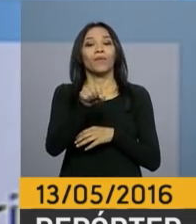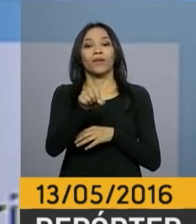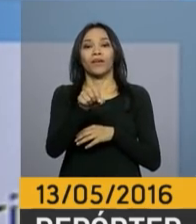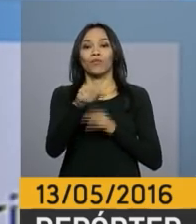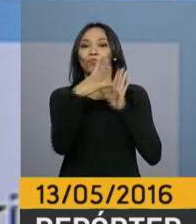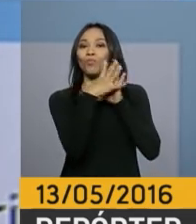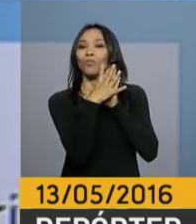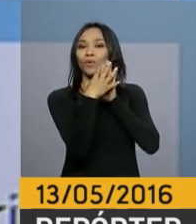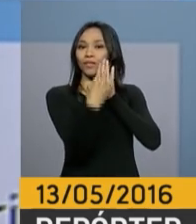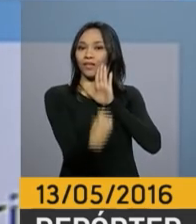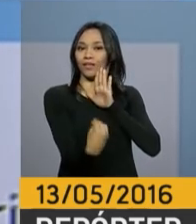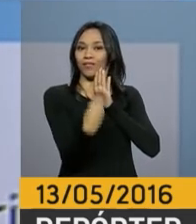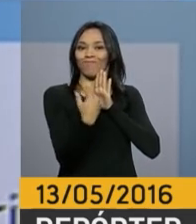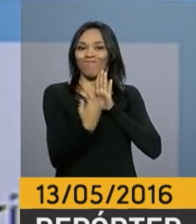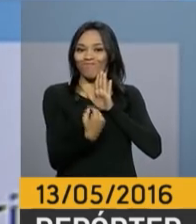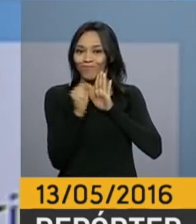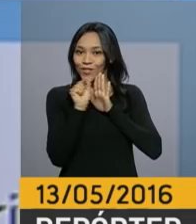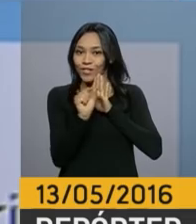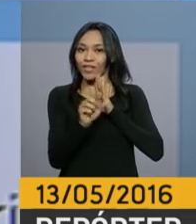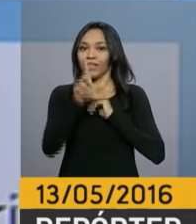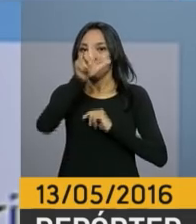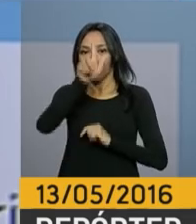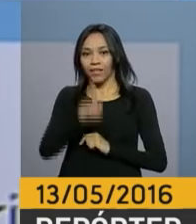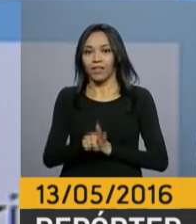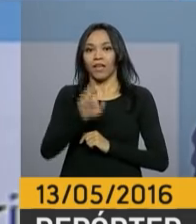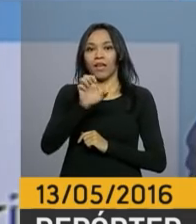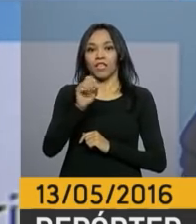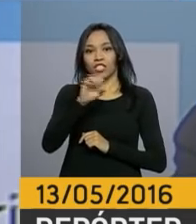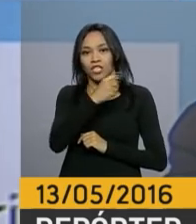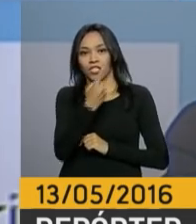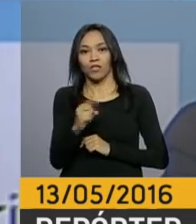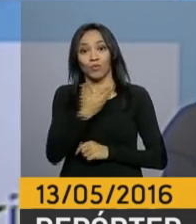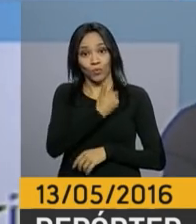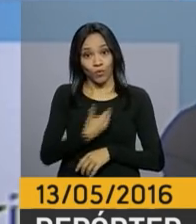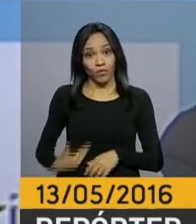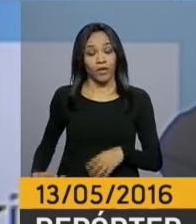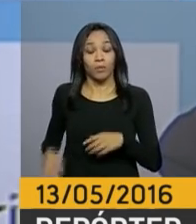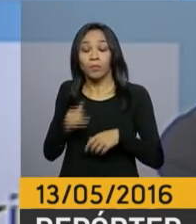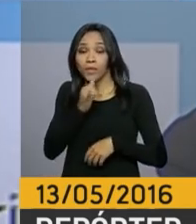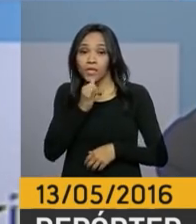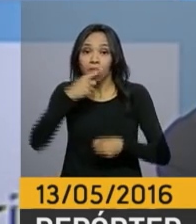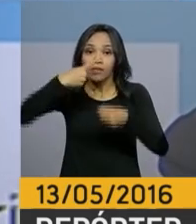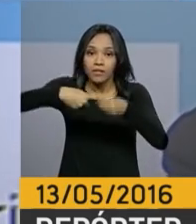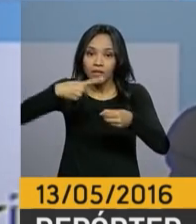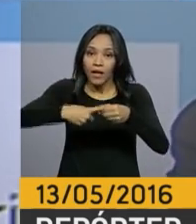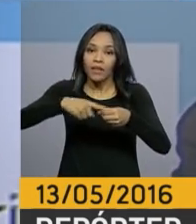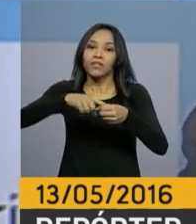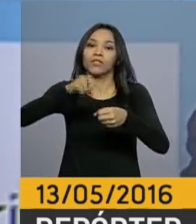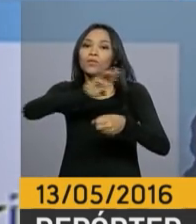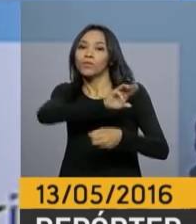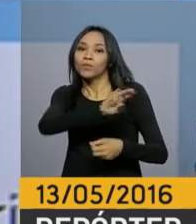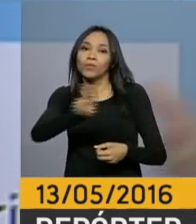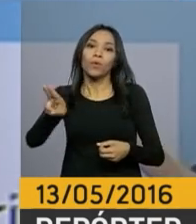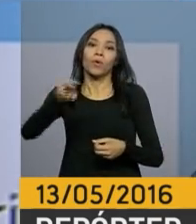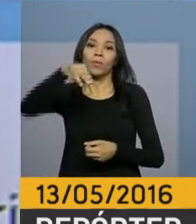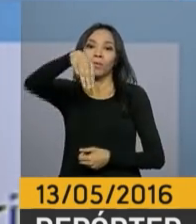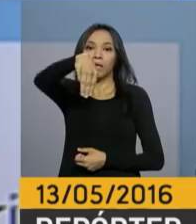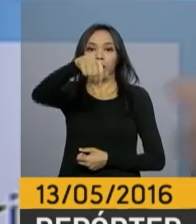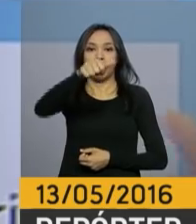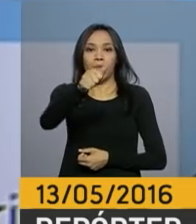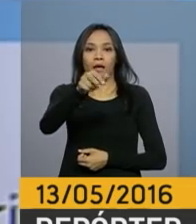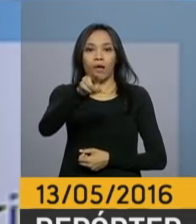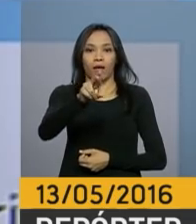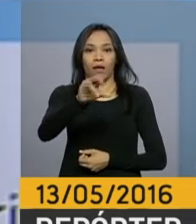né Vocês vão perceber por exemplo Maringá tem um um um um processo né um